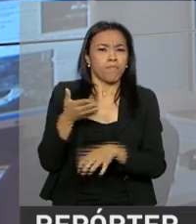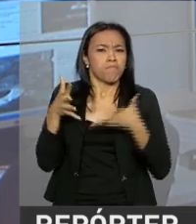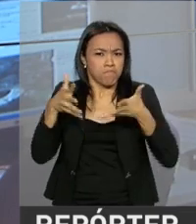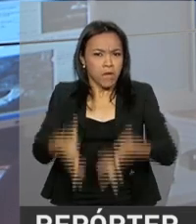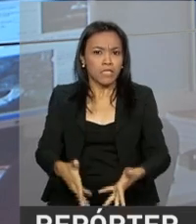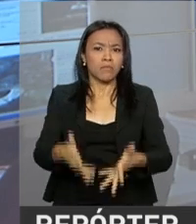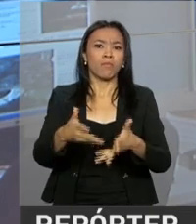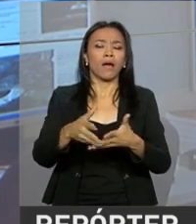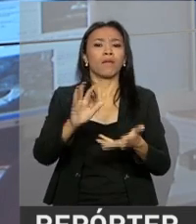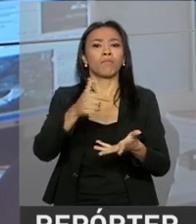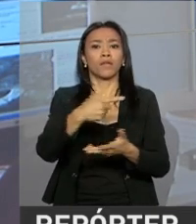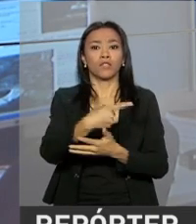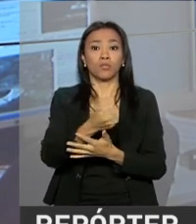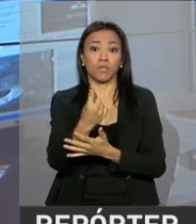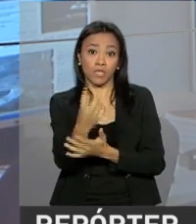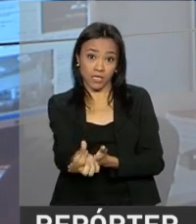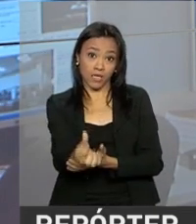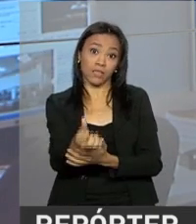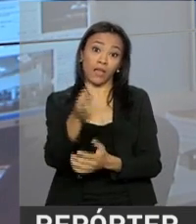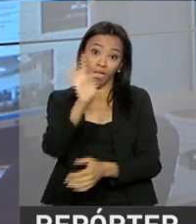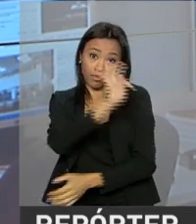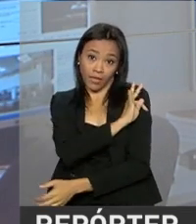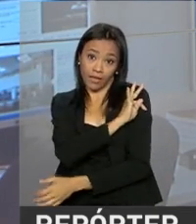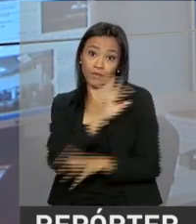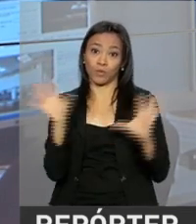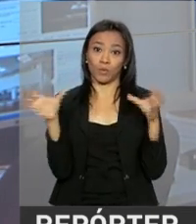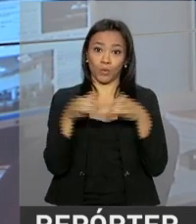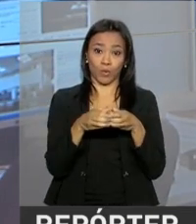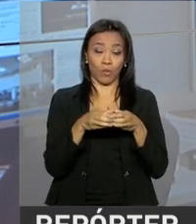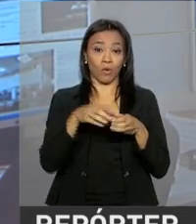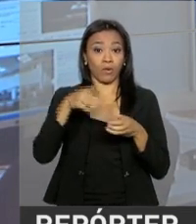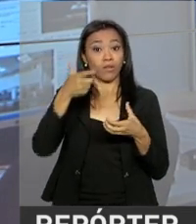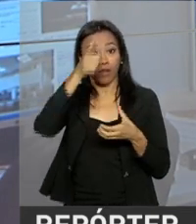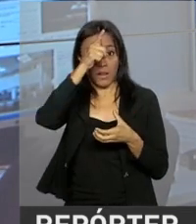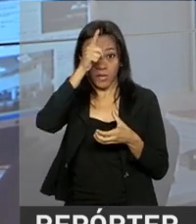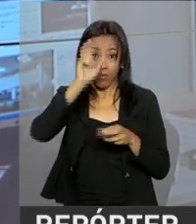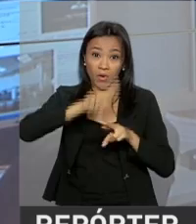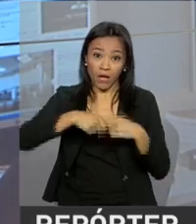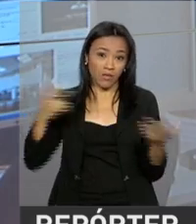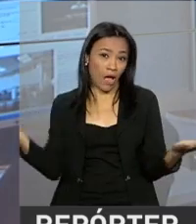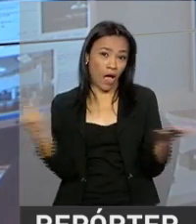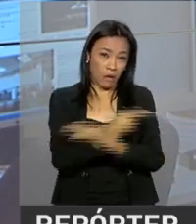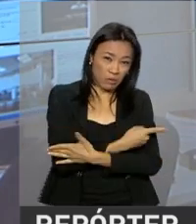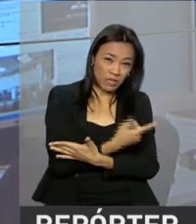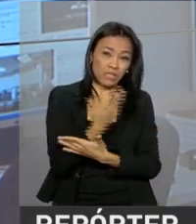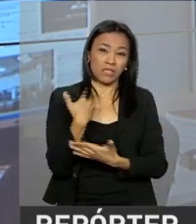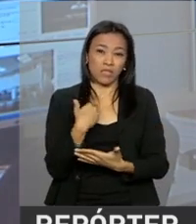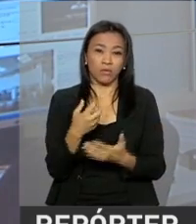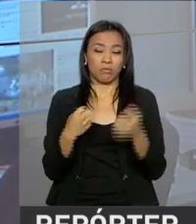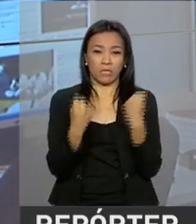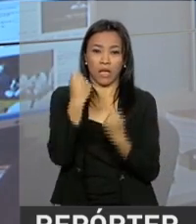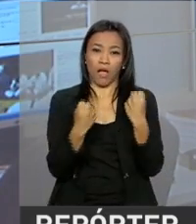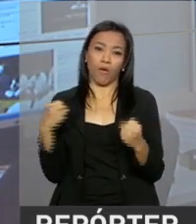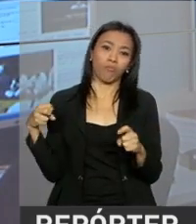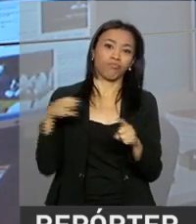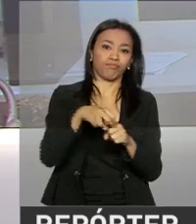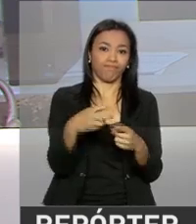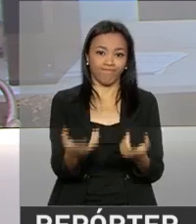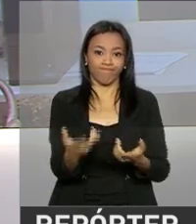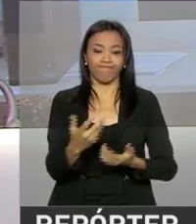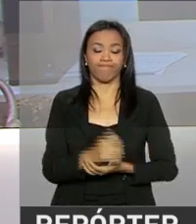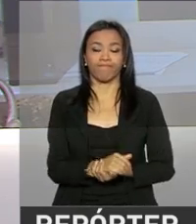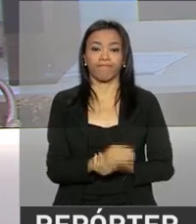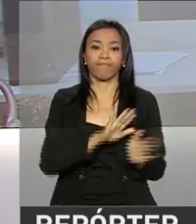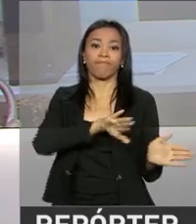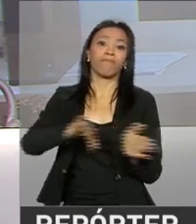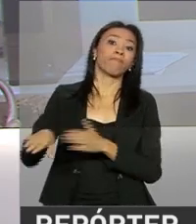Rio 2016 como técnico da equipe da Alemanha e faleceu por conta de ferimentos sofridos em um acidente de carro.